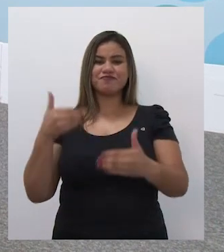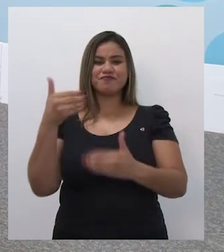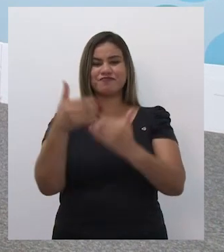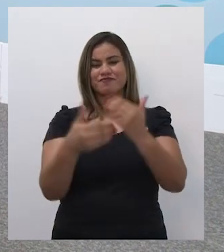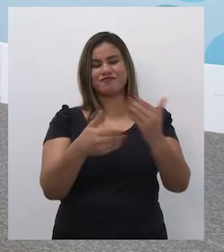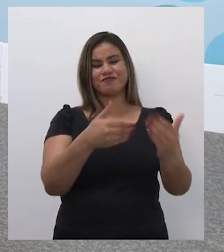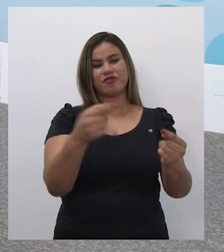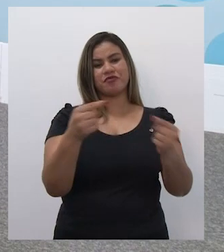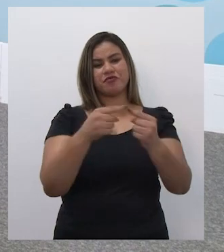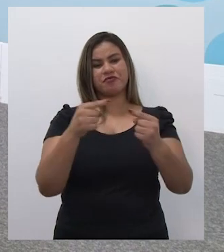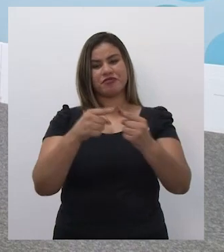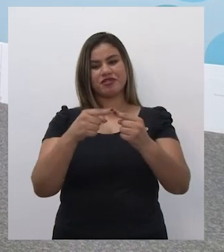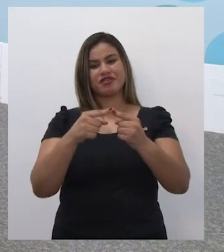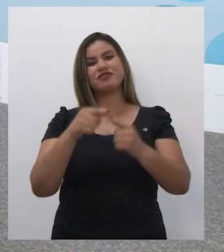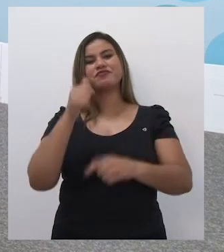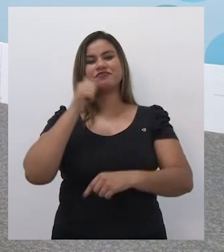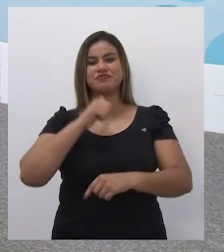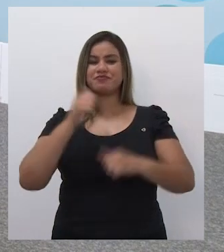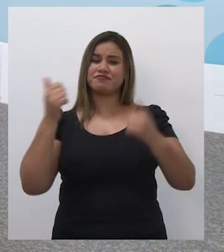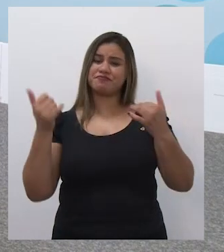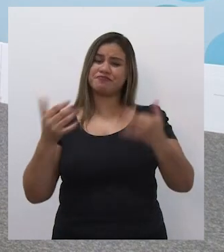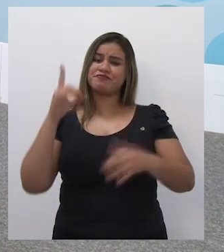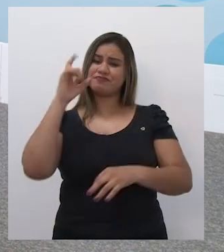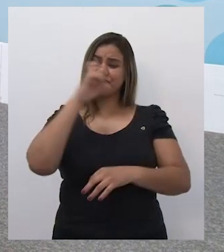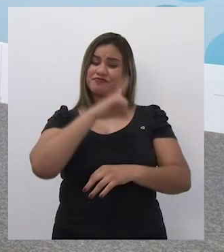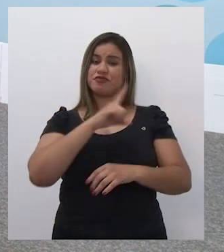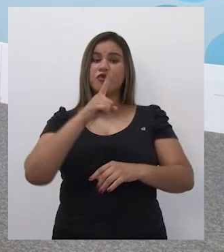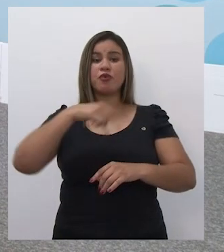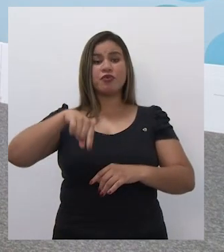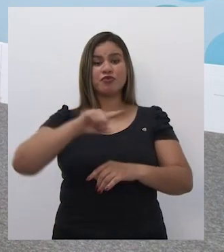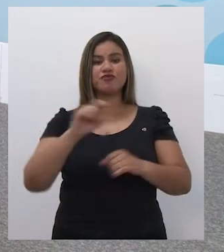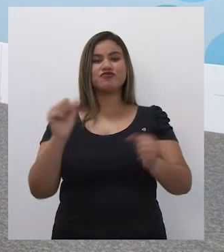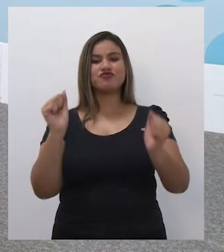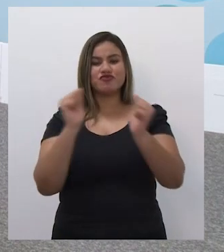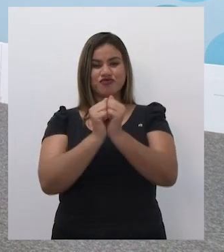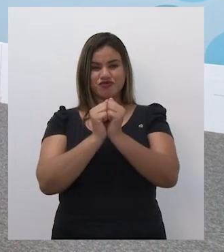processo que a Dani bem ressaltou que é difícil, mas nós estaremos aqui,